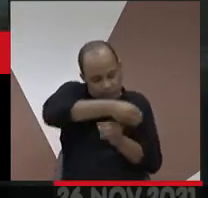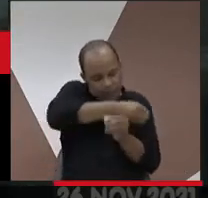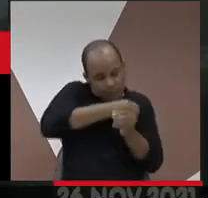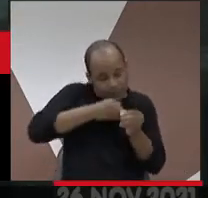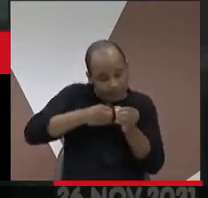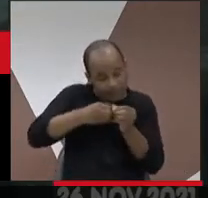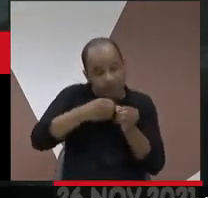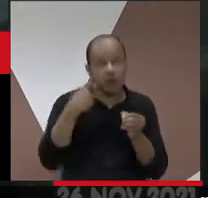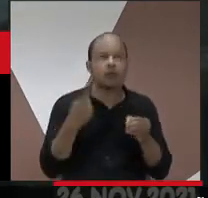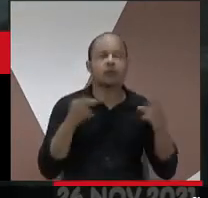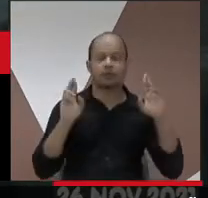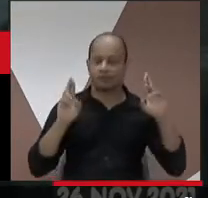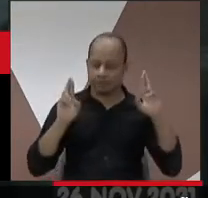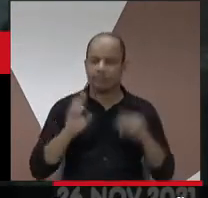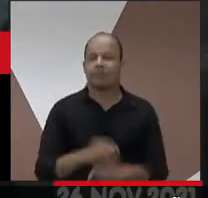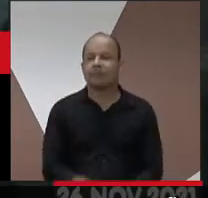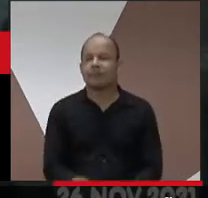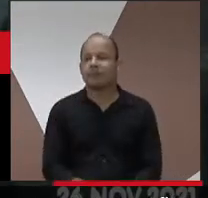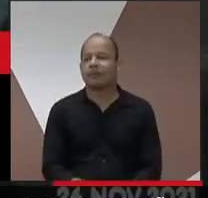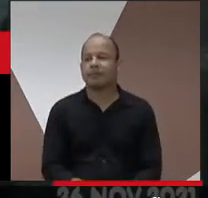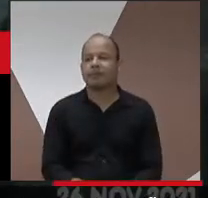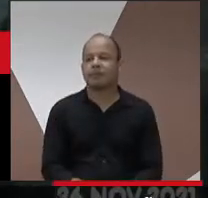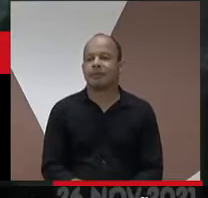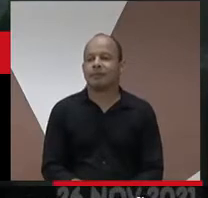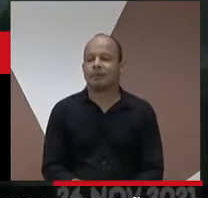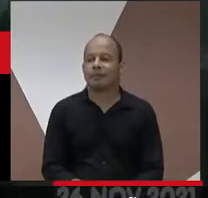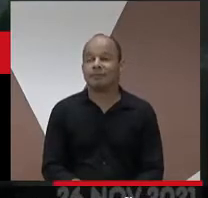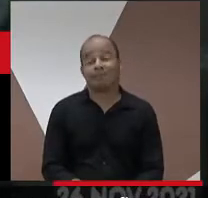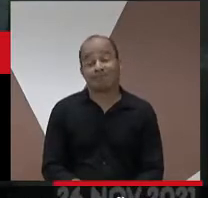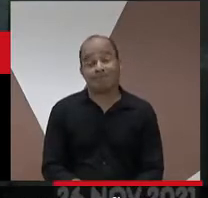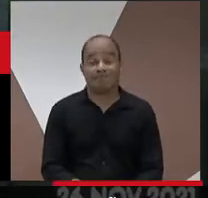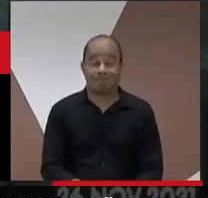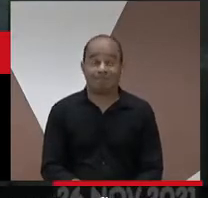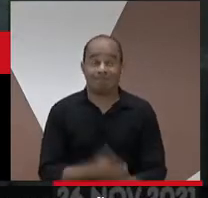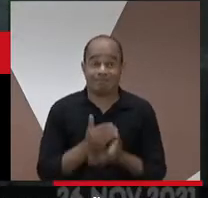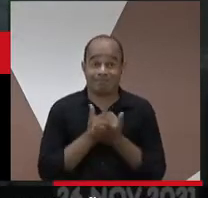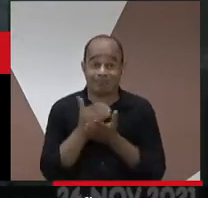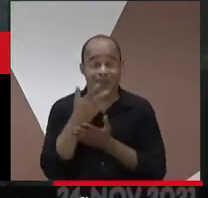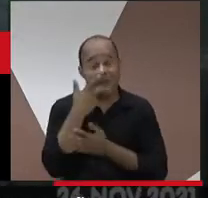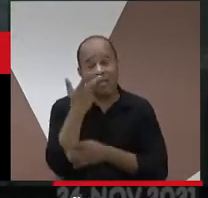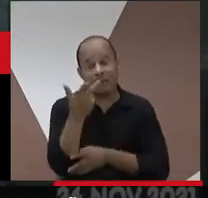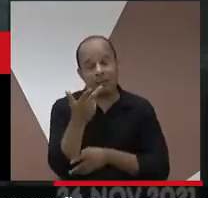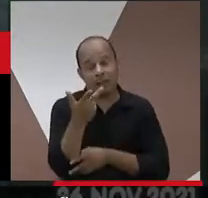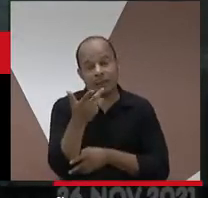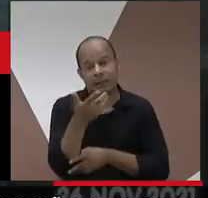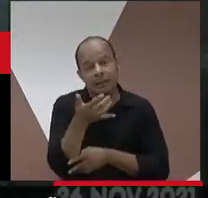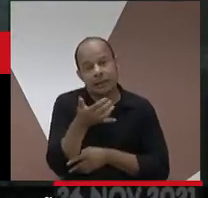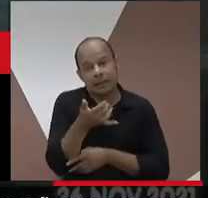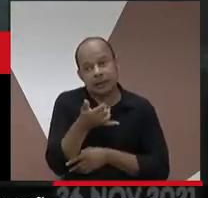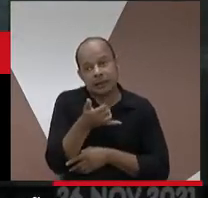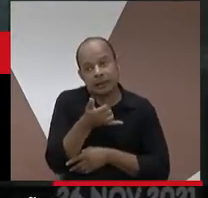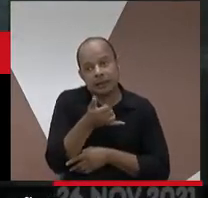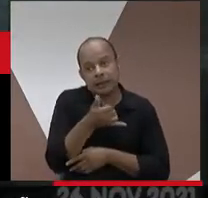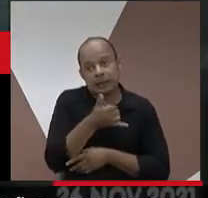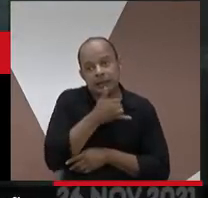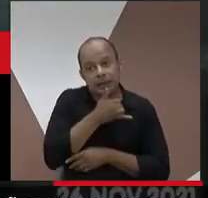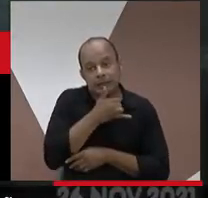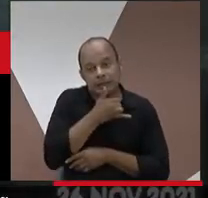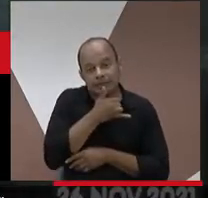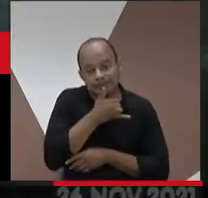Eu inicio dizendo que é lamentável ter chegar em uma audiência